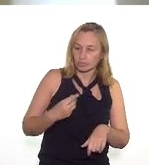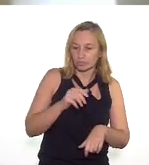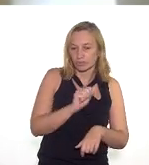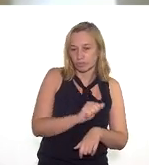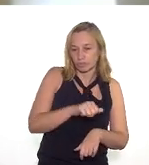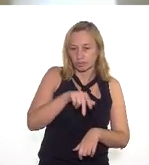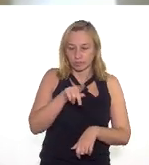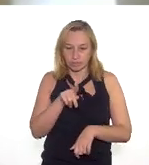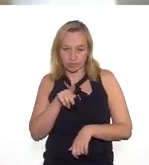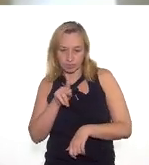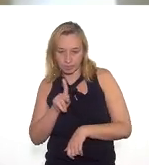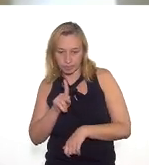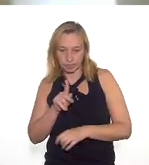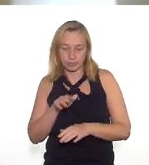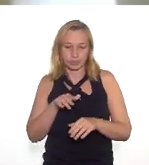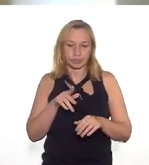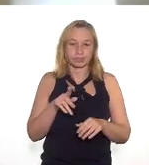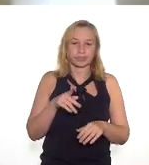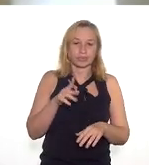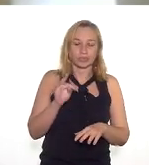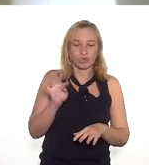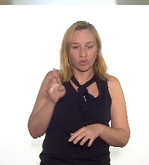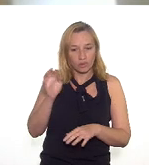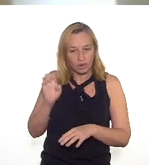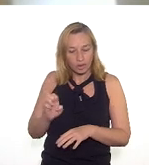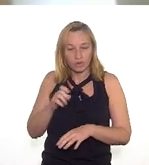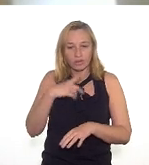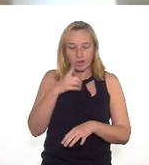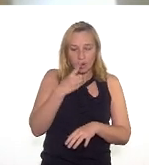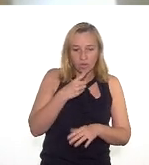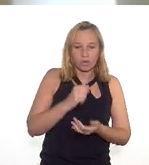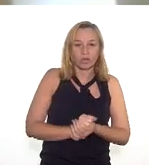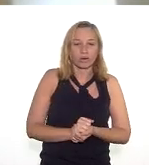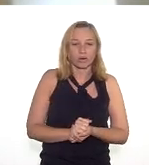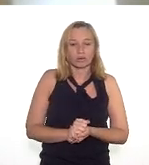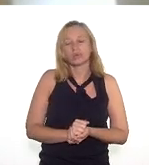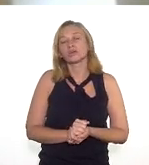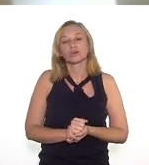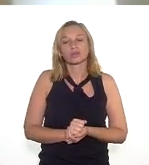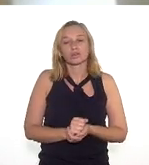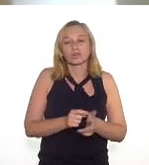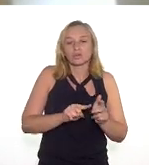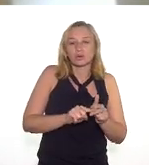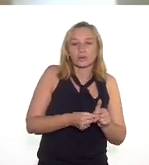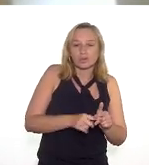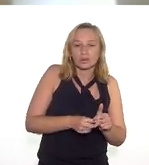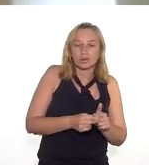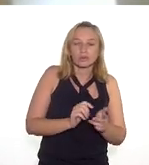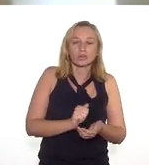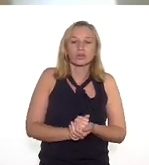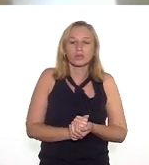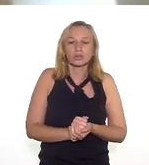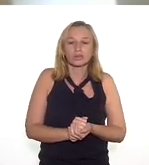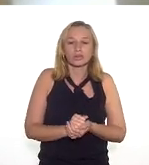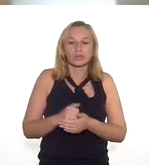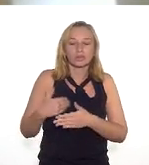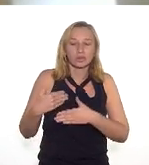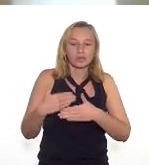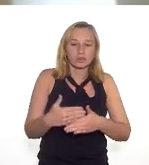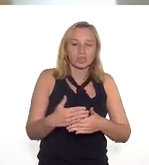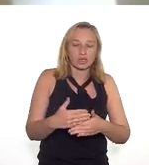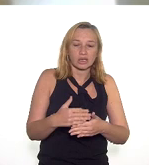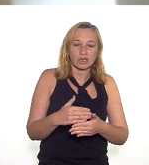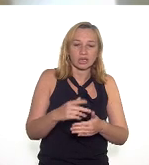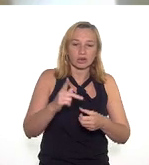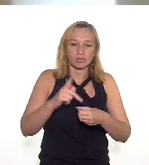Como o Alfredo Renault mencionou, pelo aparato regulatório que vem desde a lei do